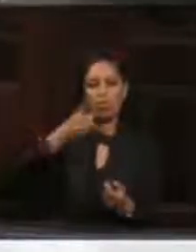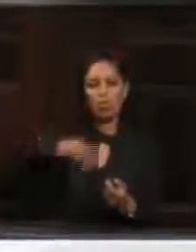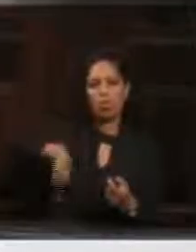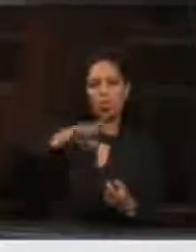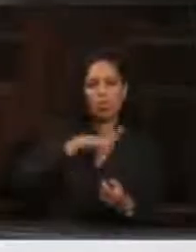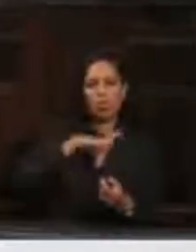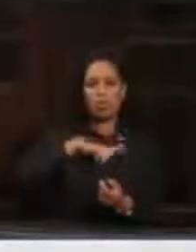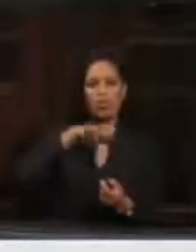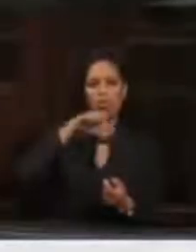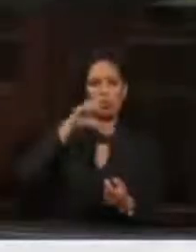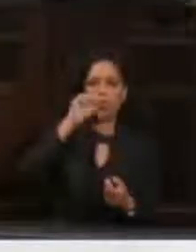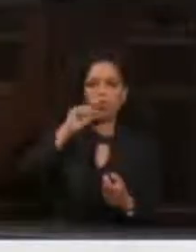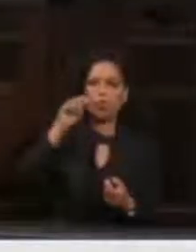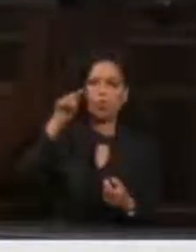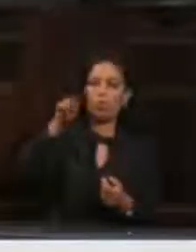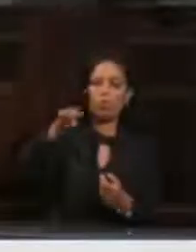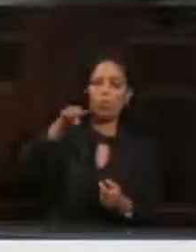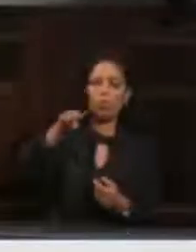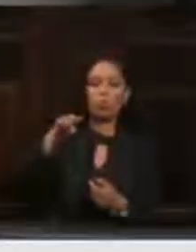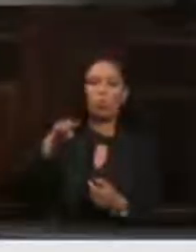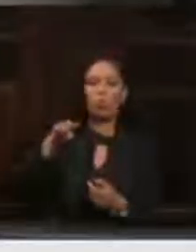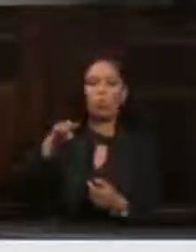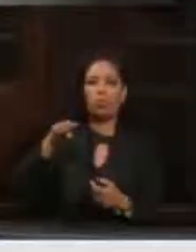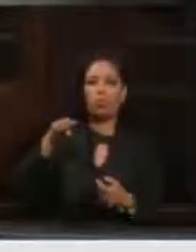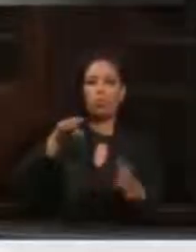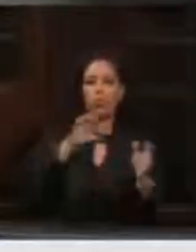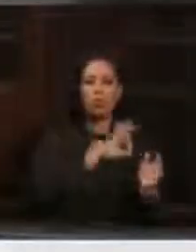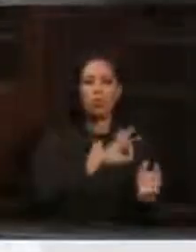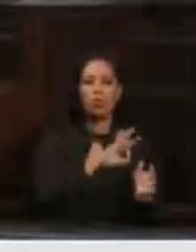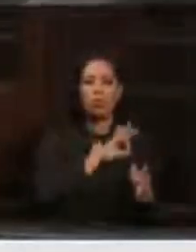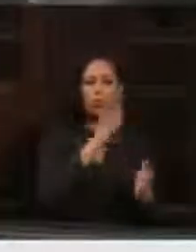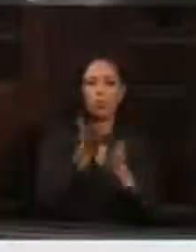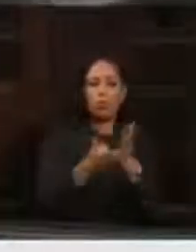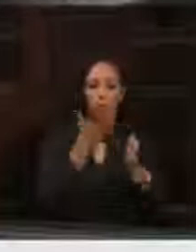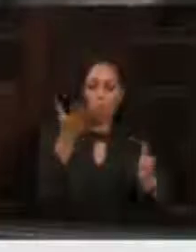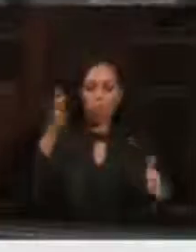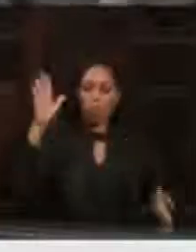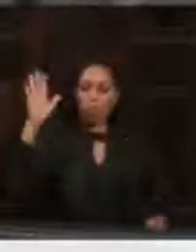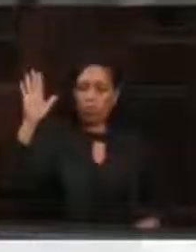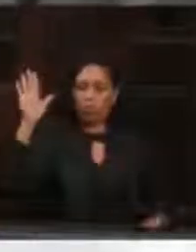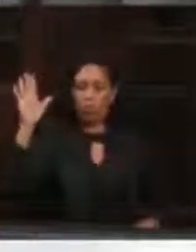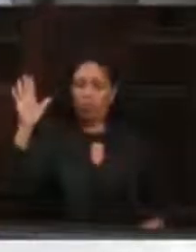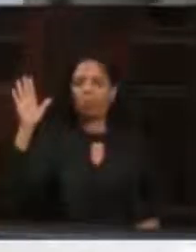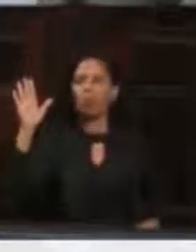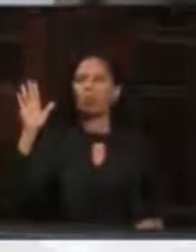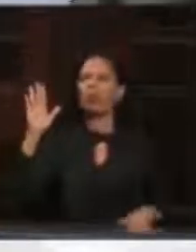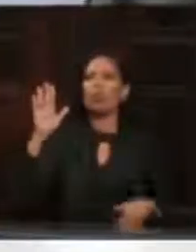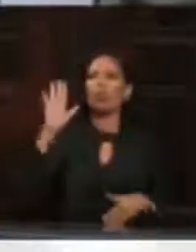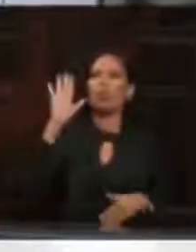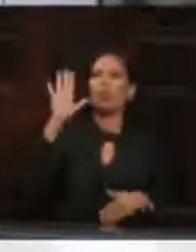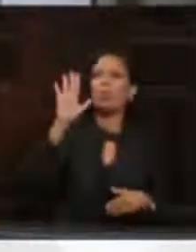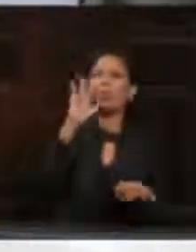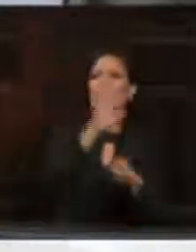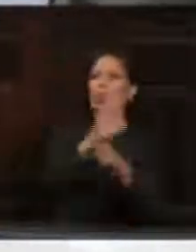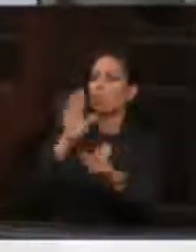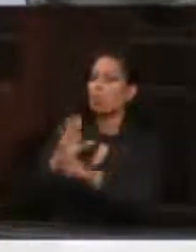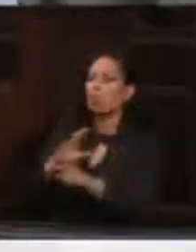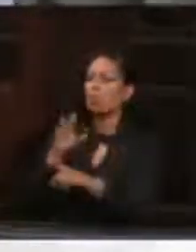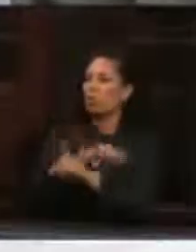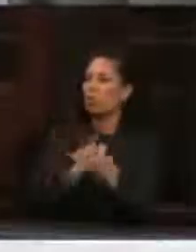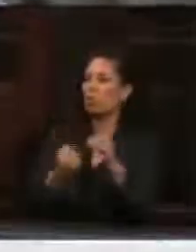8 mil policiais dando segurança a vagabundo, ao invés de estar na rua dando... Colocando suas vidas em risco e sem poder